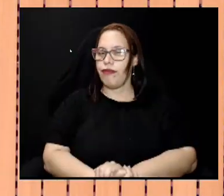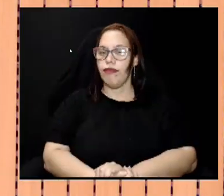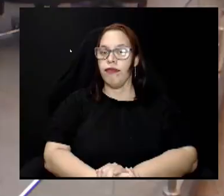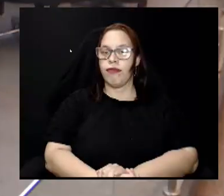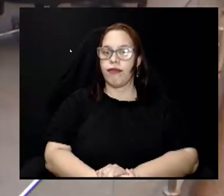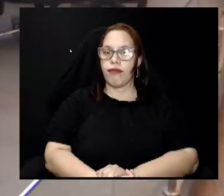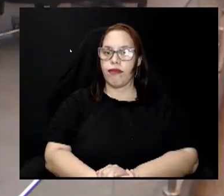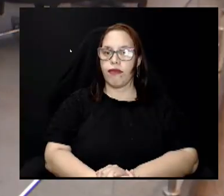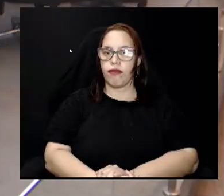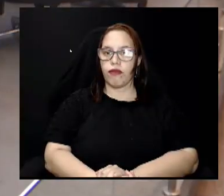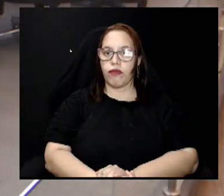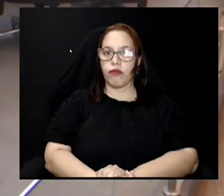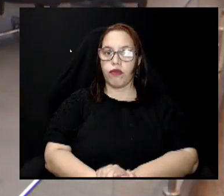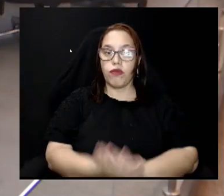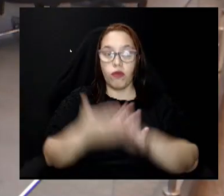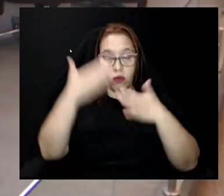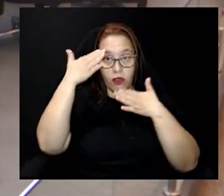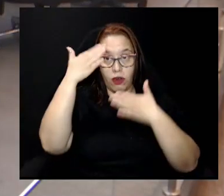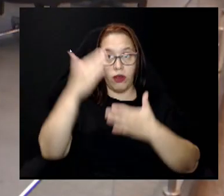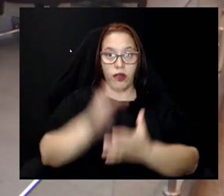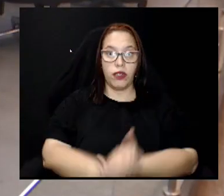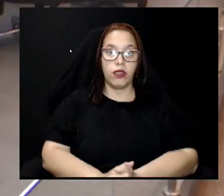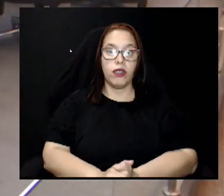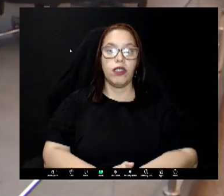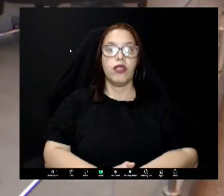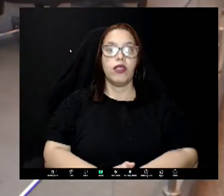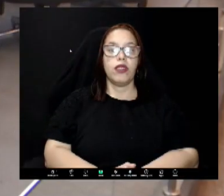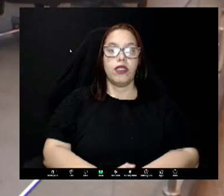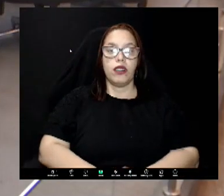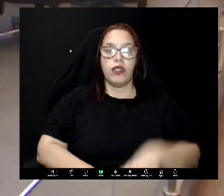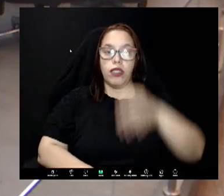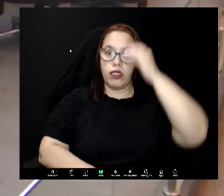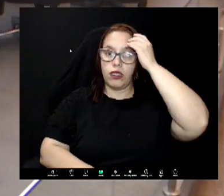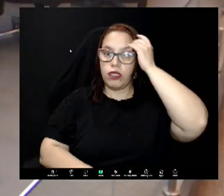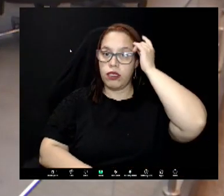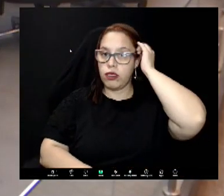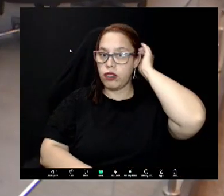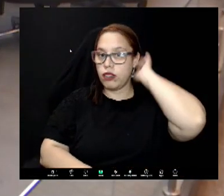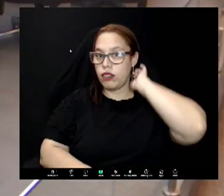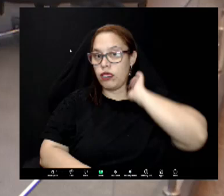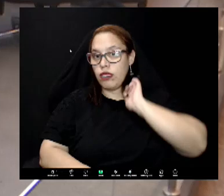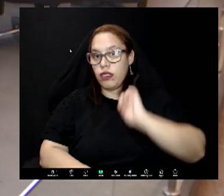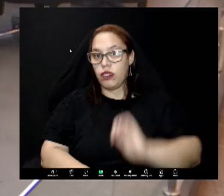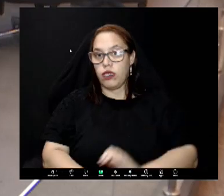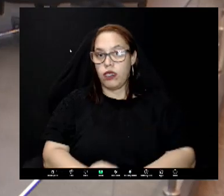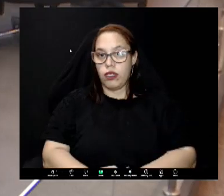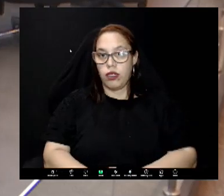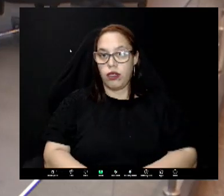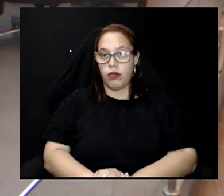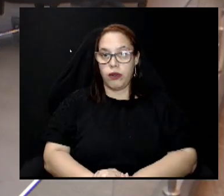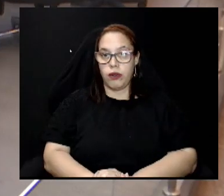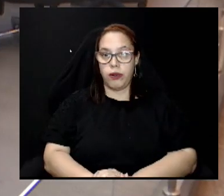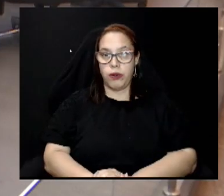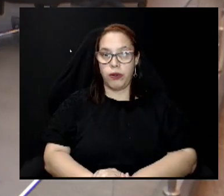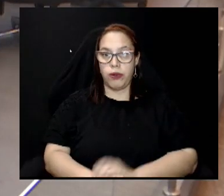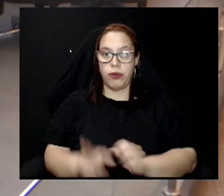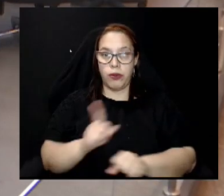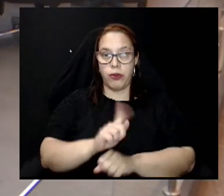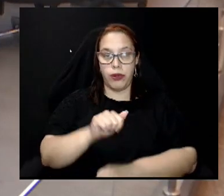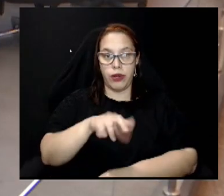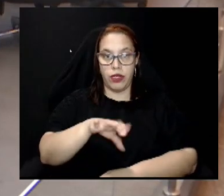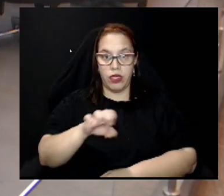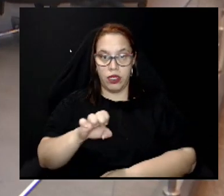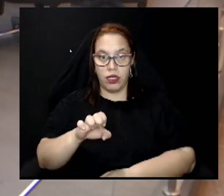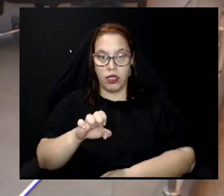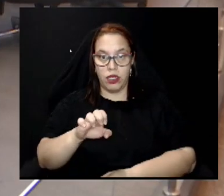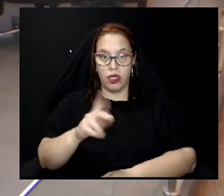Muito obrigado. Agradeço ao colega Zé Carlos Torres, doutora Gisele, doutor Igor. Agora